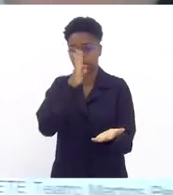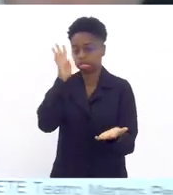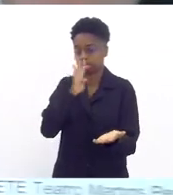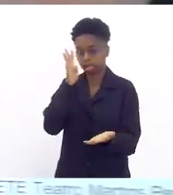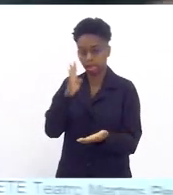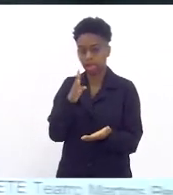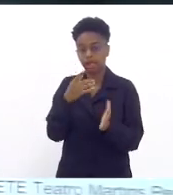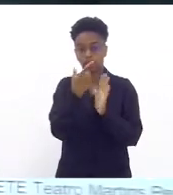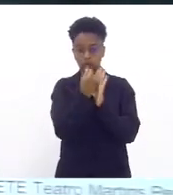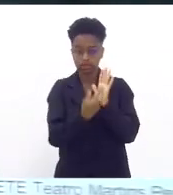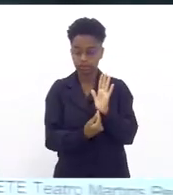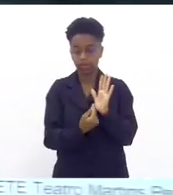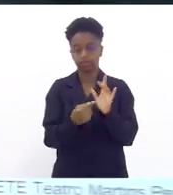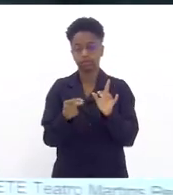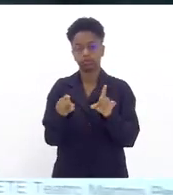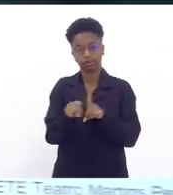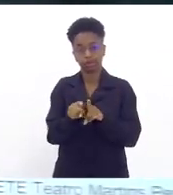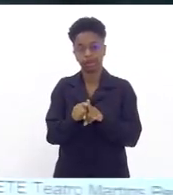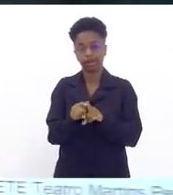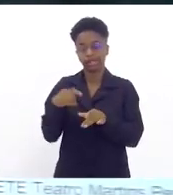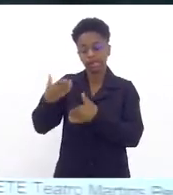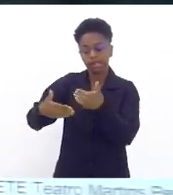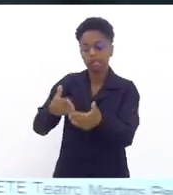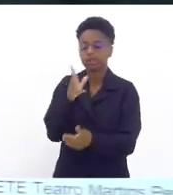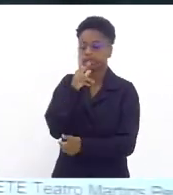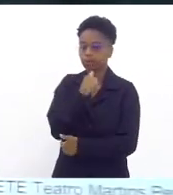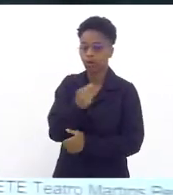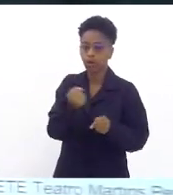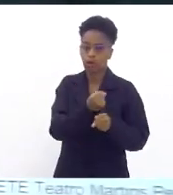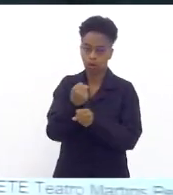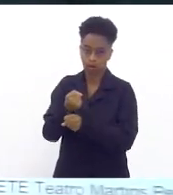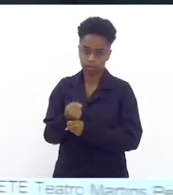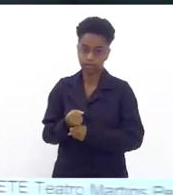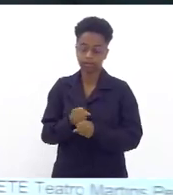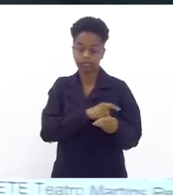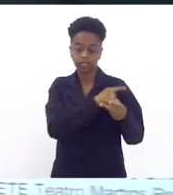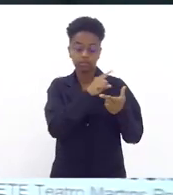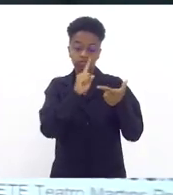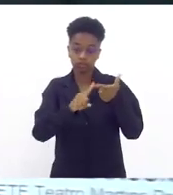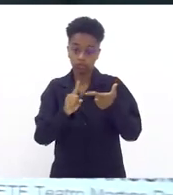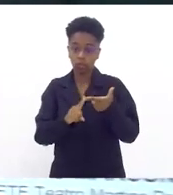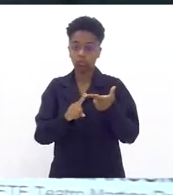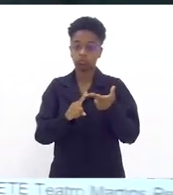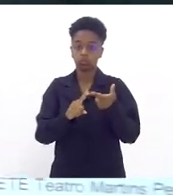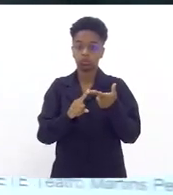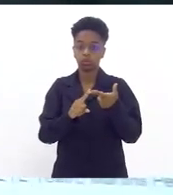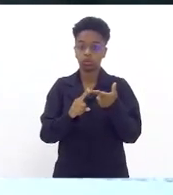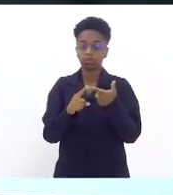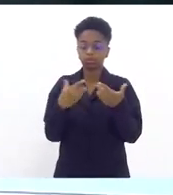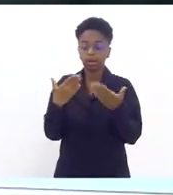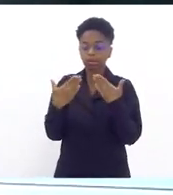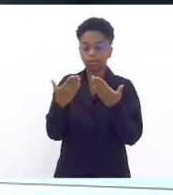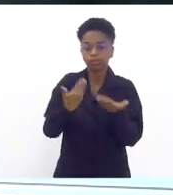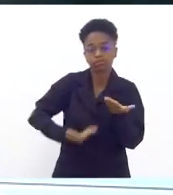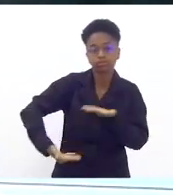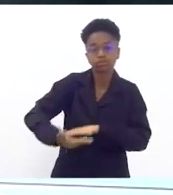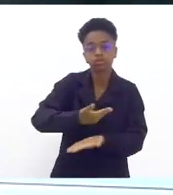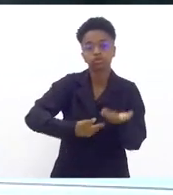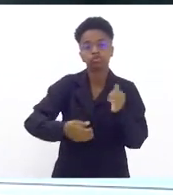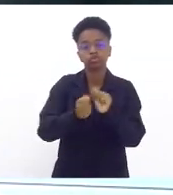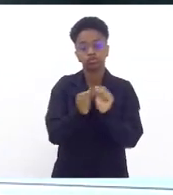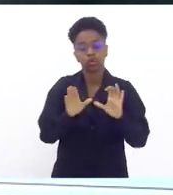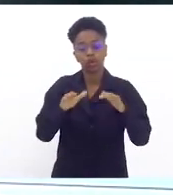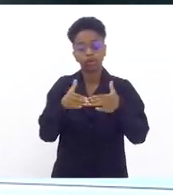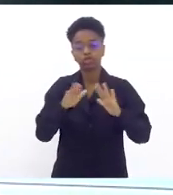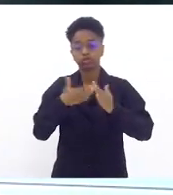adiar mais ainda a feitura da obra Esse é um Desafio segundo o diálogo com a comunidade escolar que começa hoje